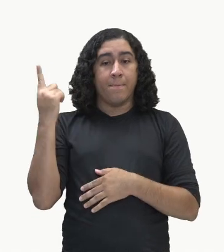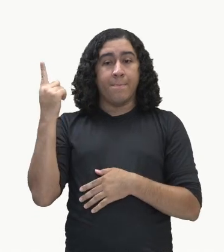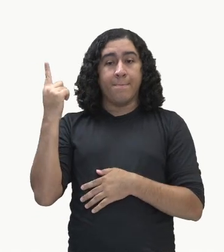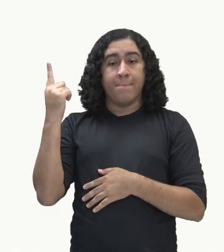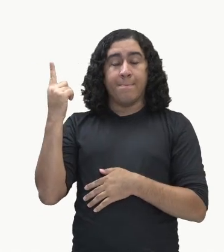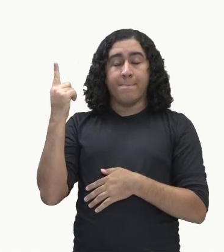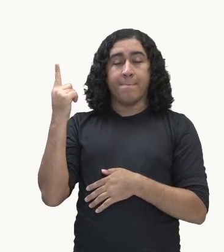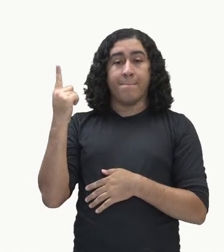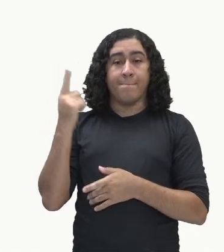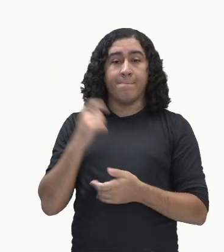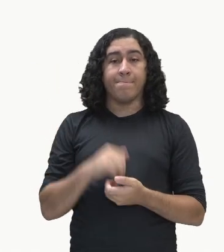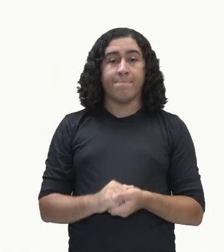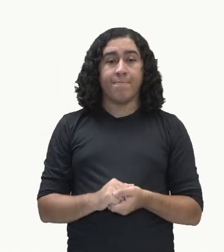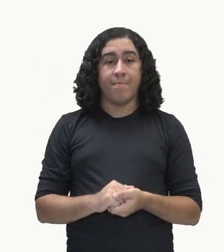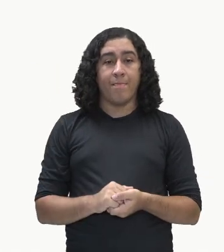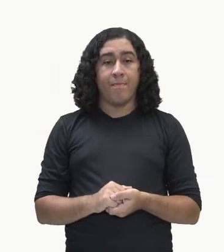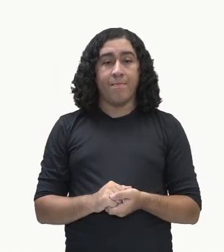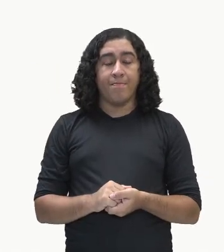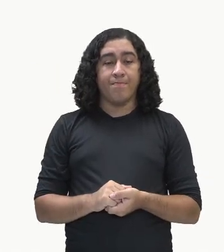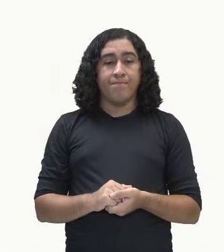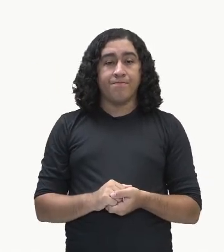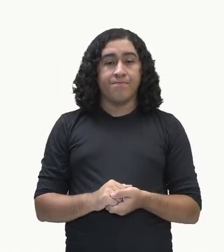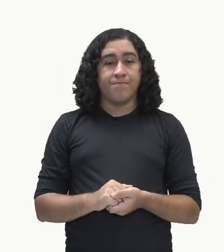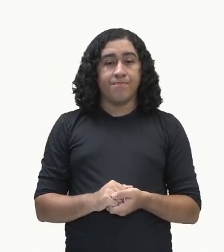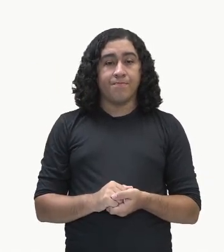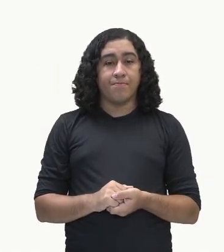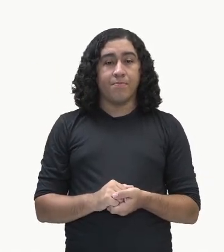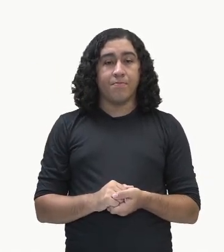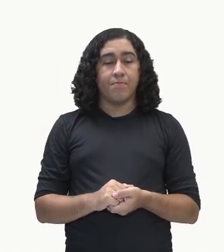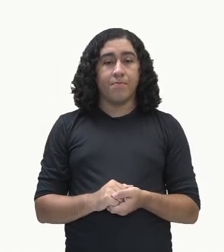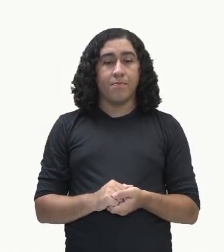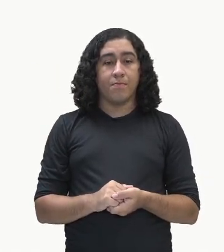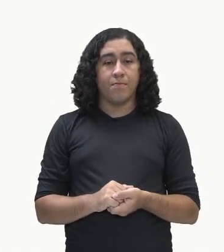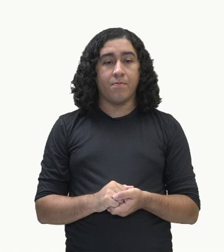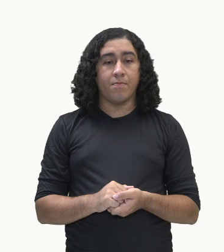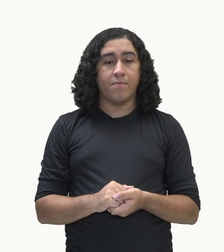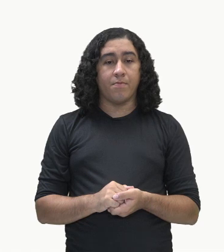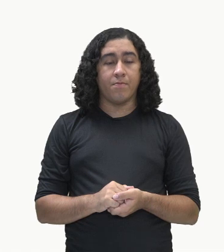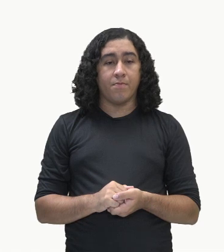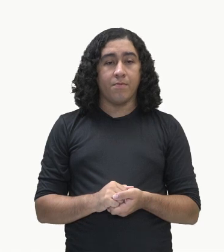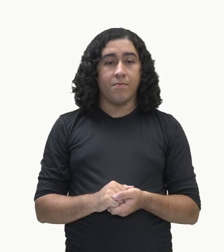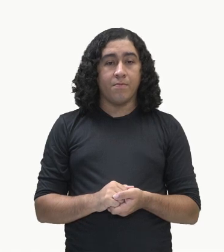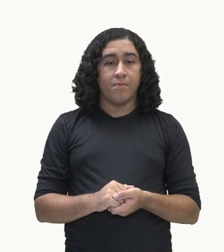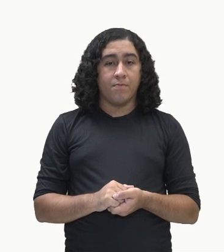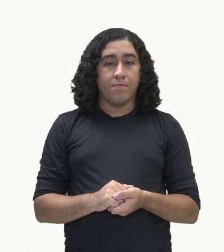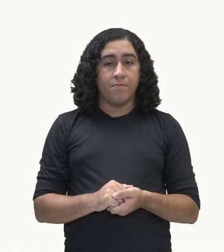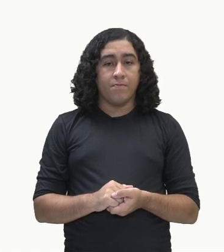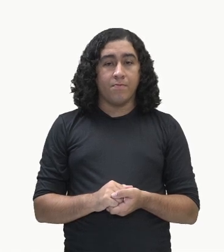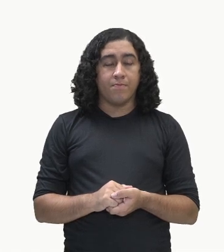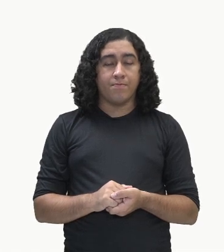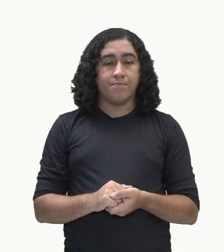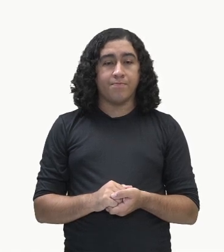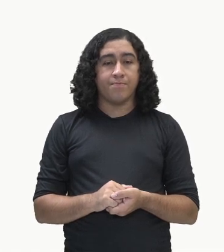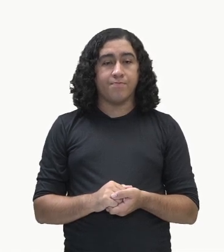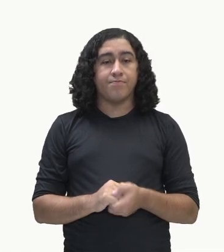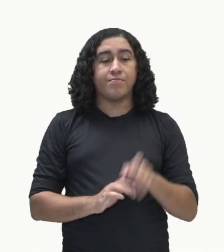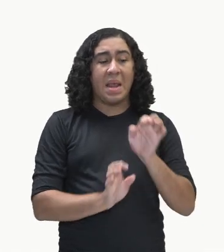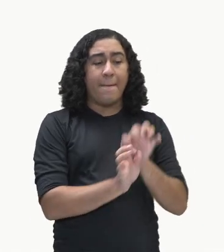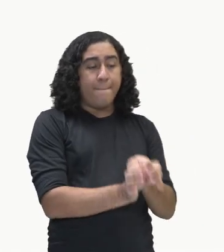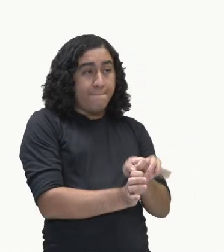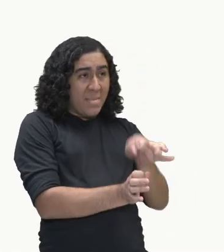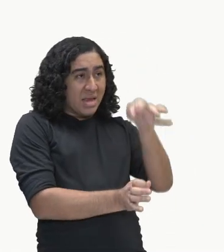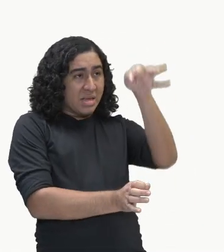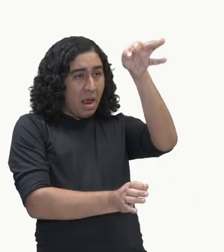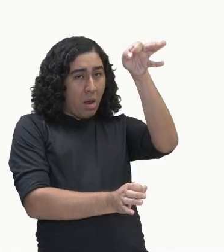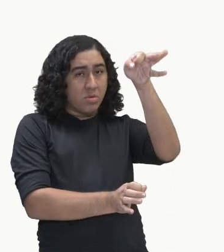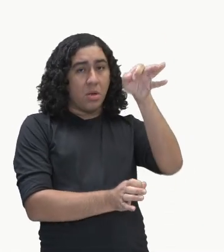Você vê aquela montanha na distância, né? Distante? It's the highest in the region. É a mais alta na